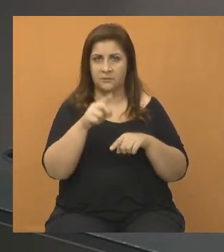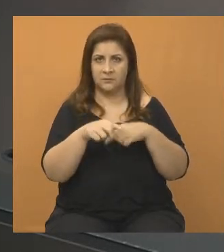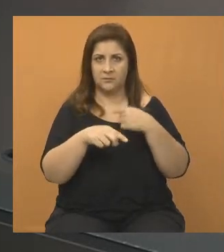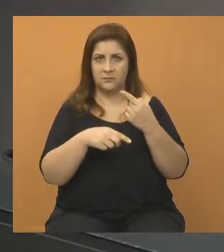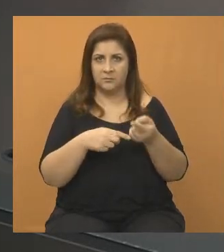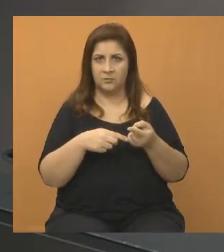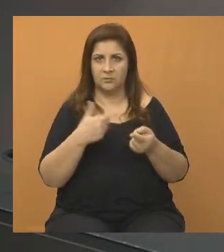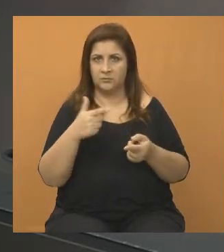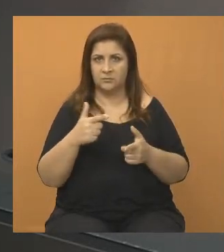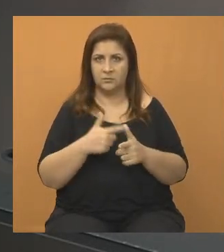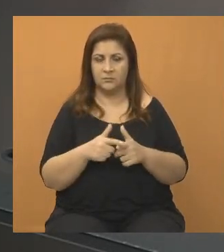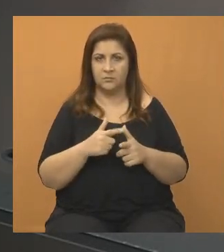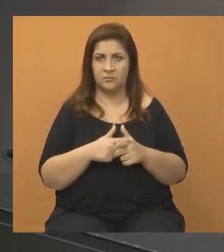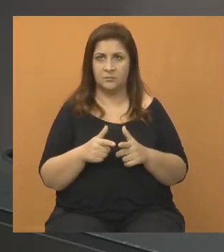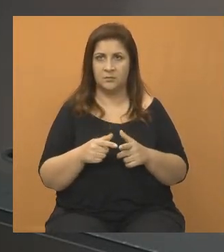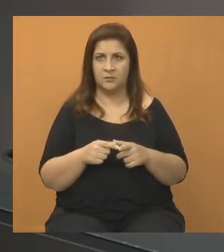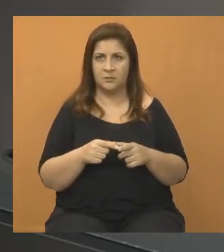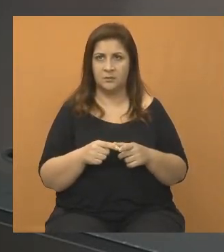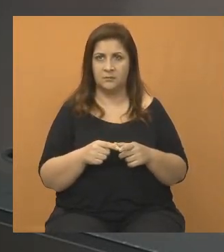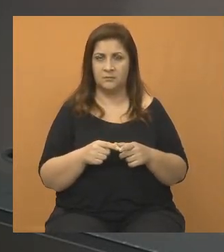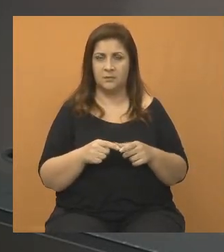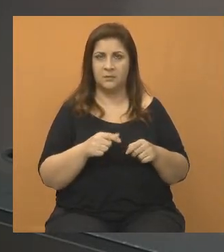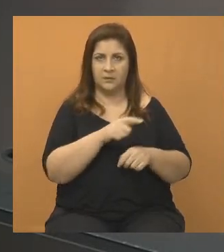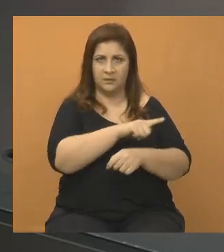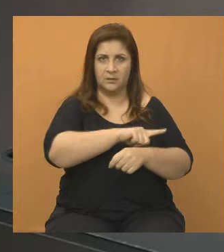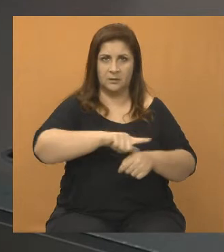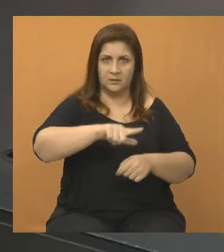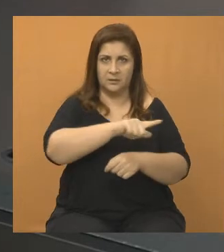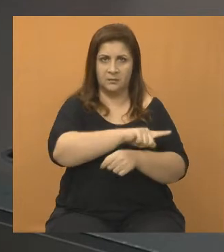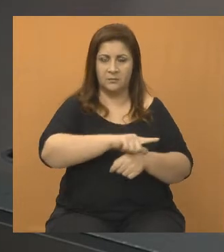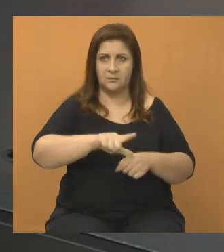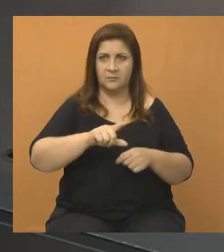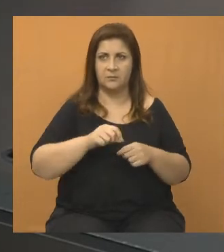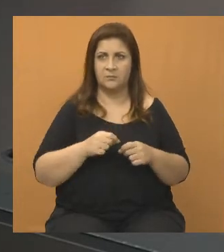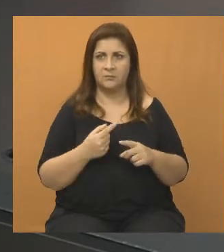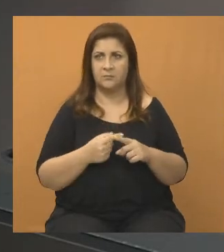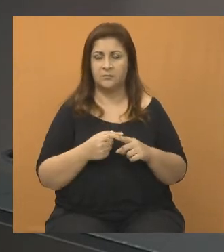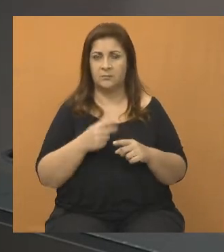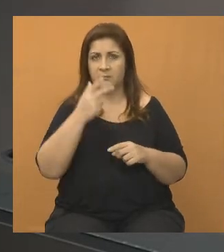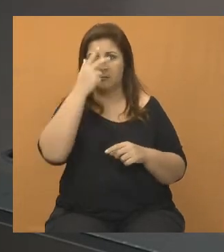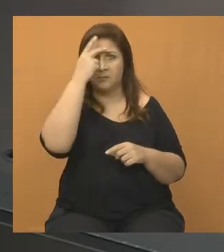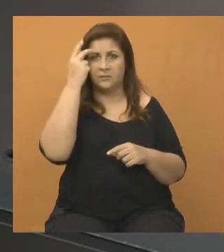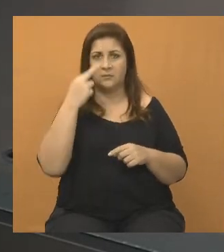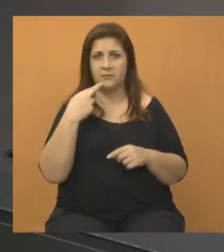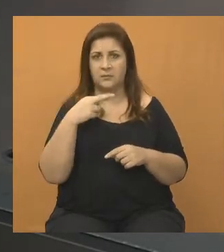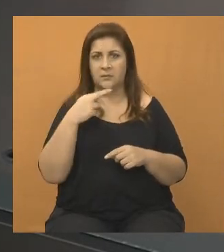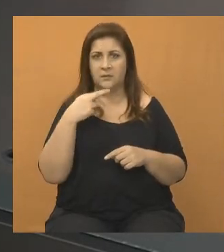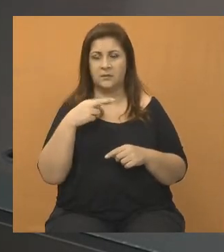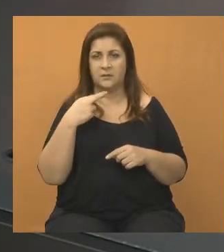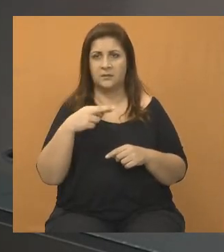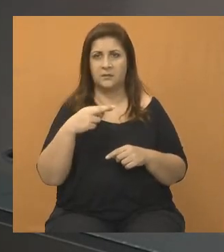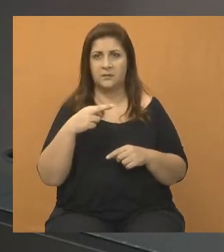vai ter problema, vai ficar bem limpinho, porque as pessoas reclamam muito com a limpeza da